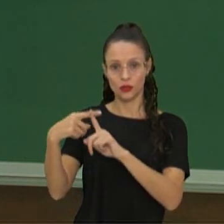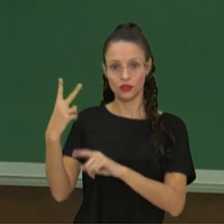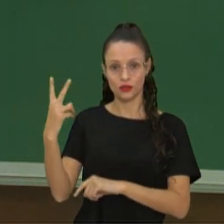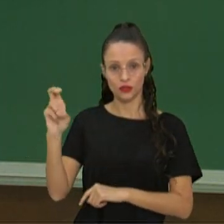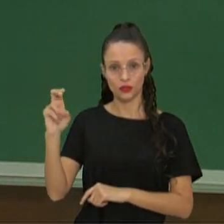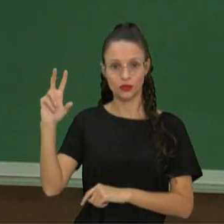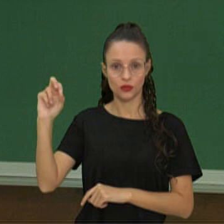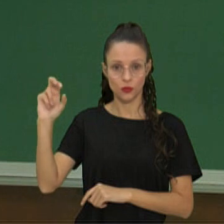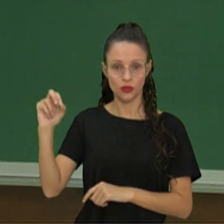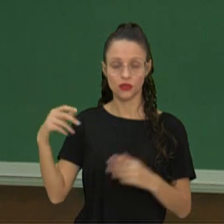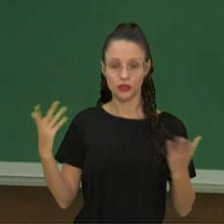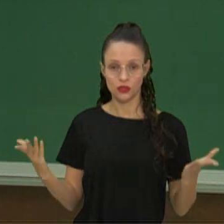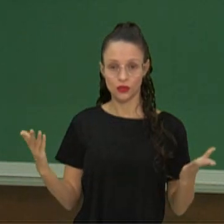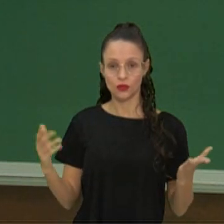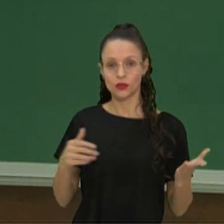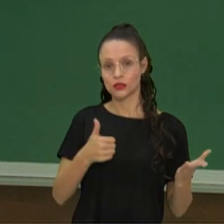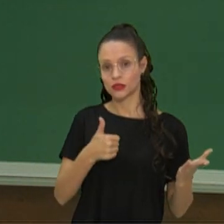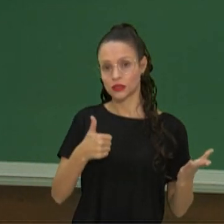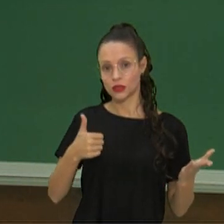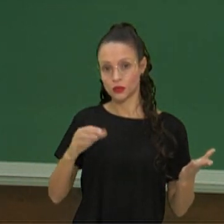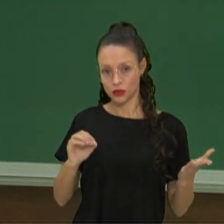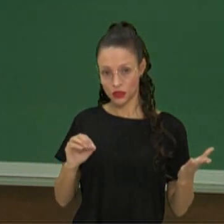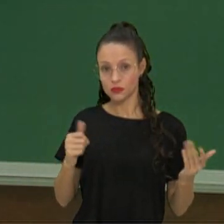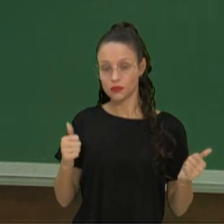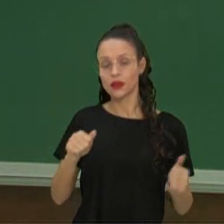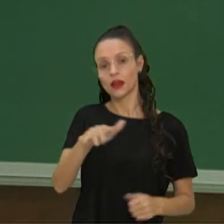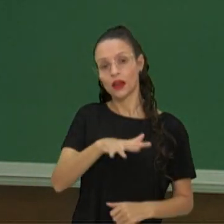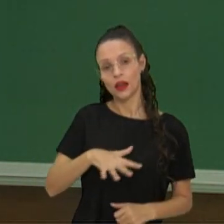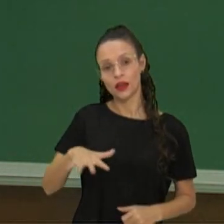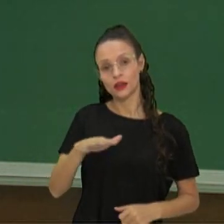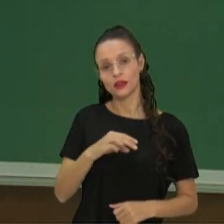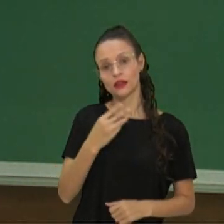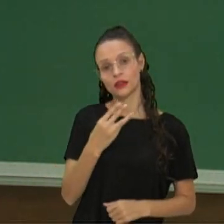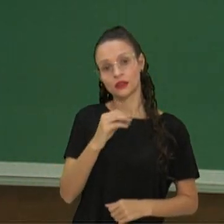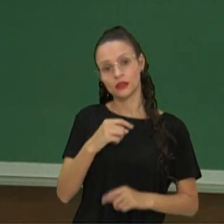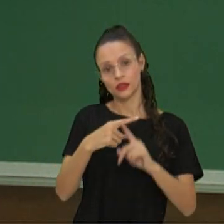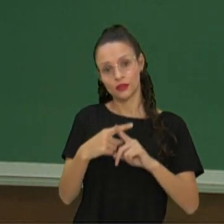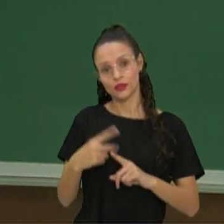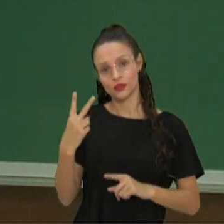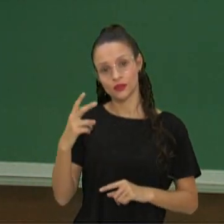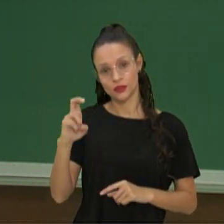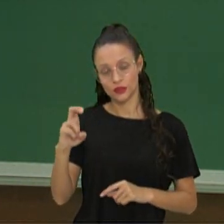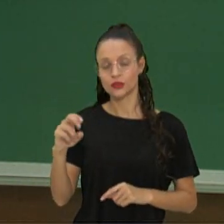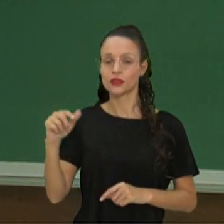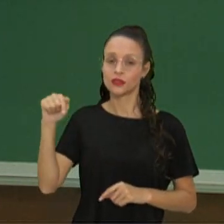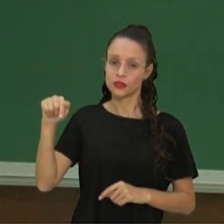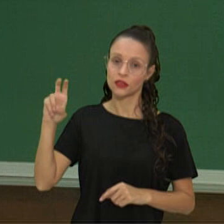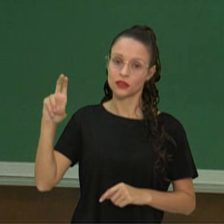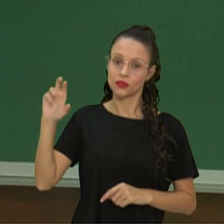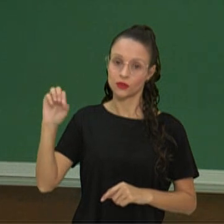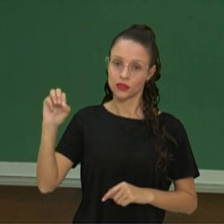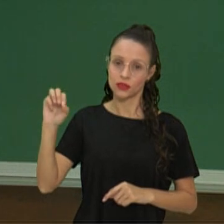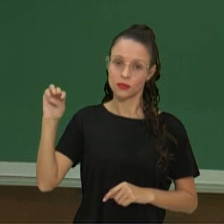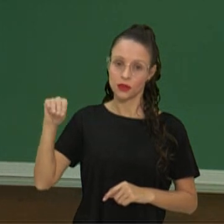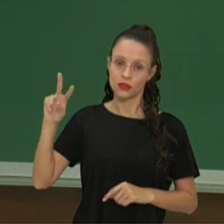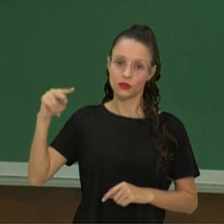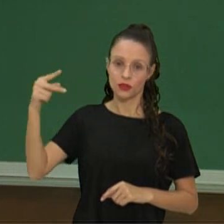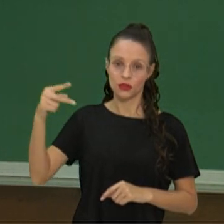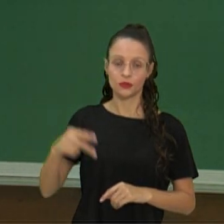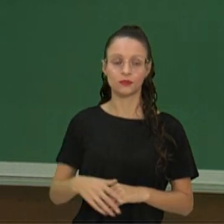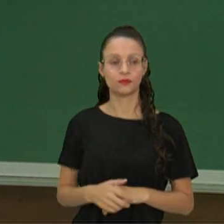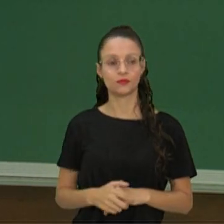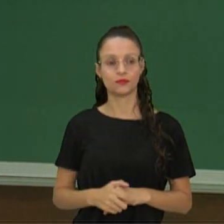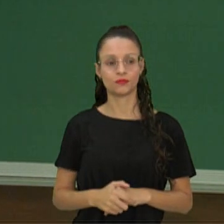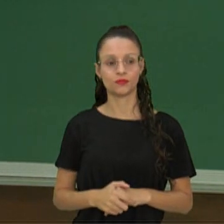25, 50. Então o perímetro é 110, beleza. E a área? 30 vezes 25, 750 metros quadrados.